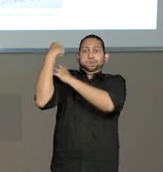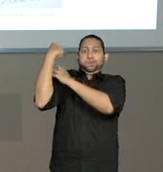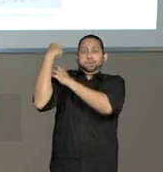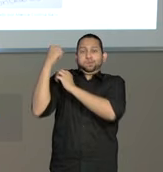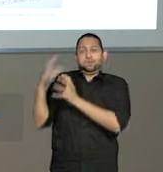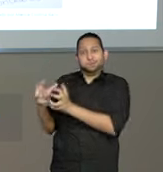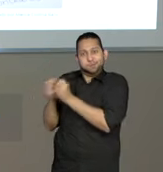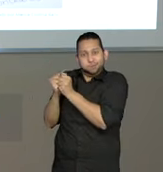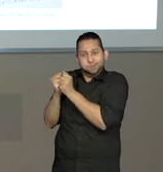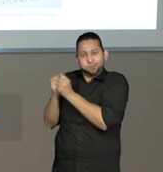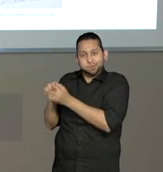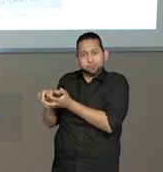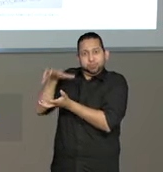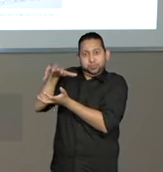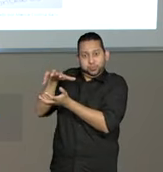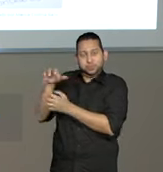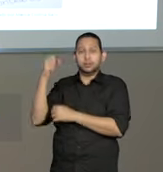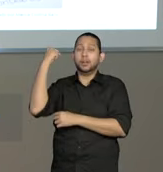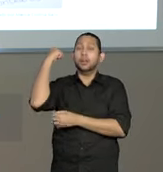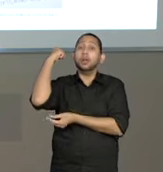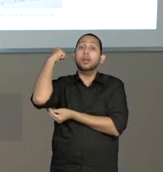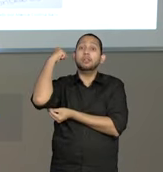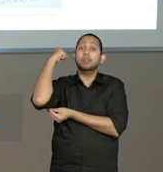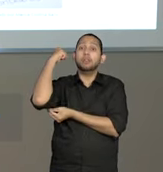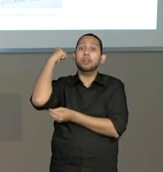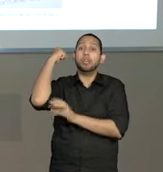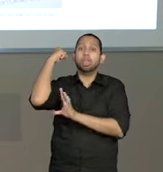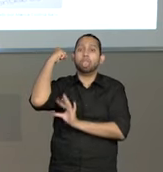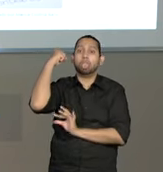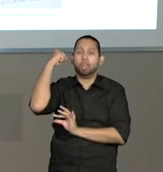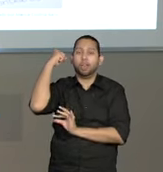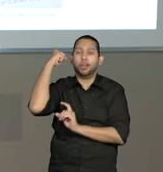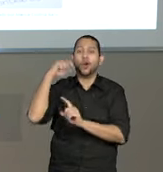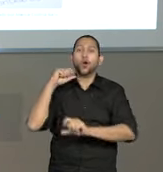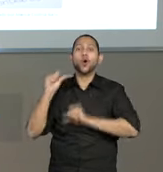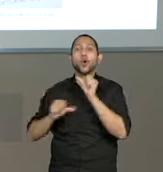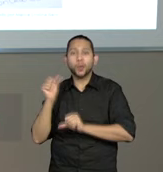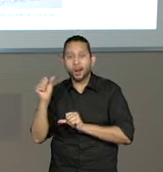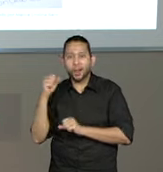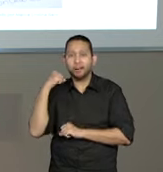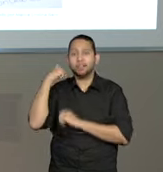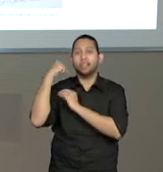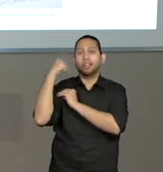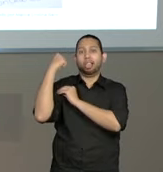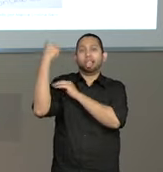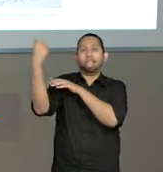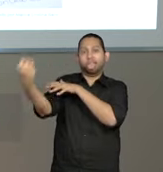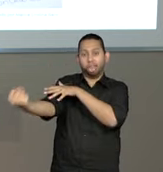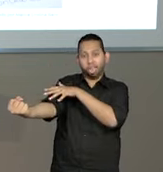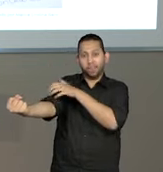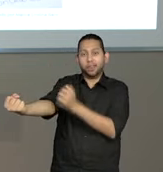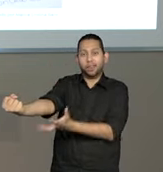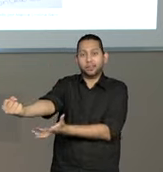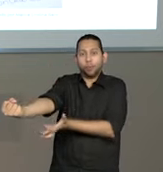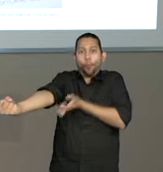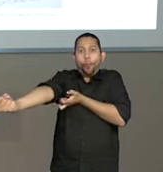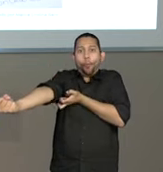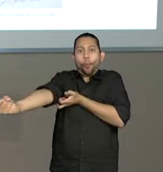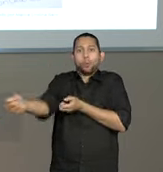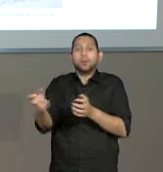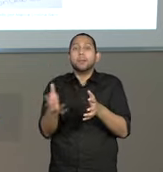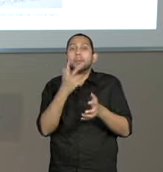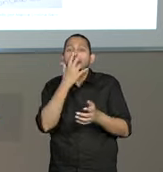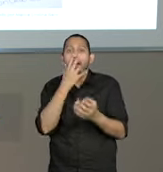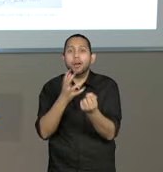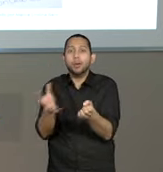músculo antagônico fica relaxado. Nesse slide aqui, eu quero que vocês prestem atenção em mais uma